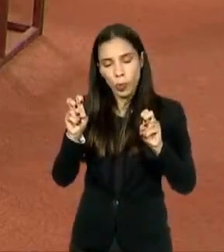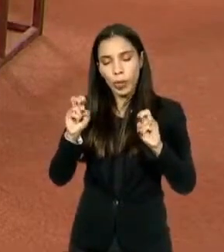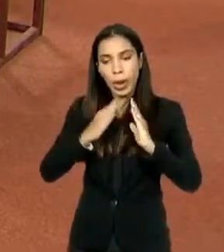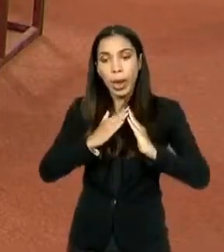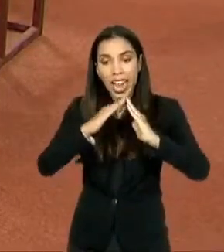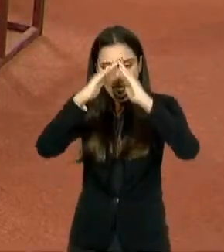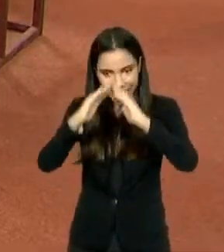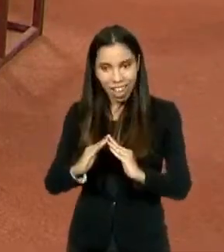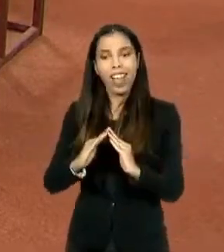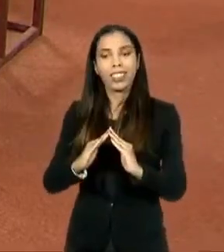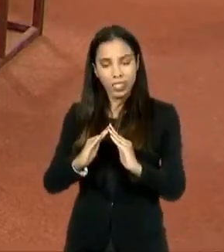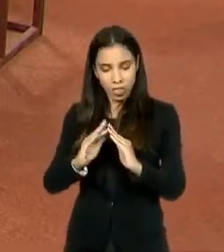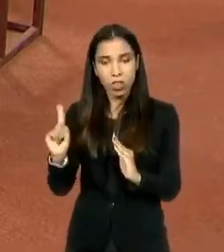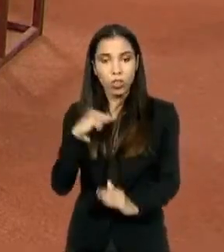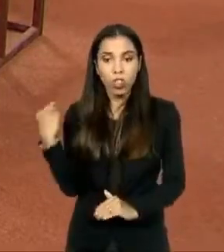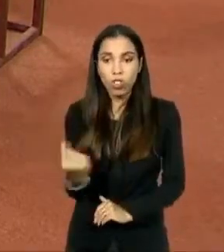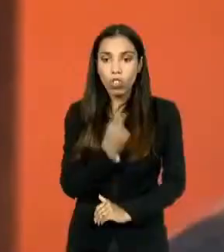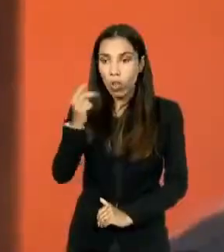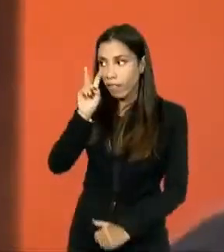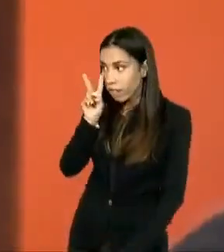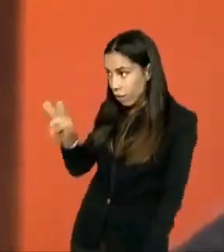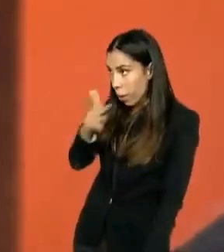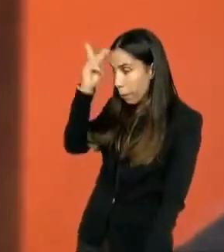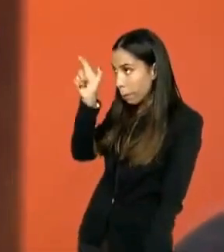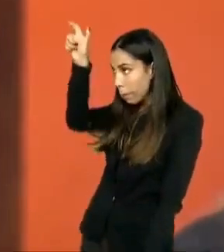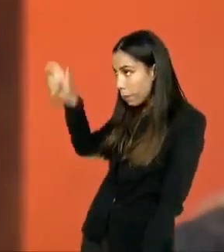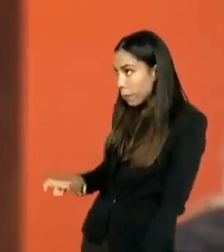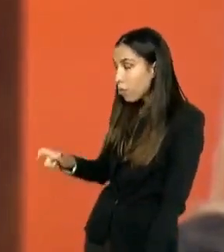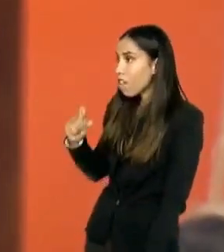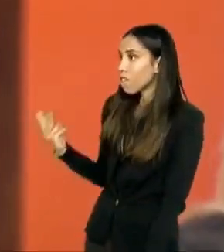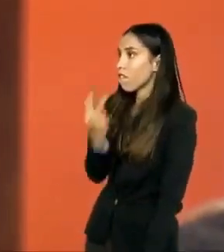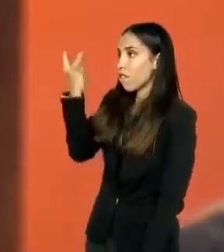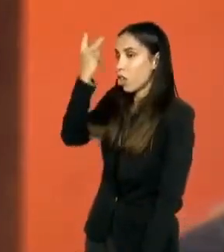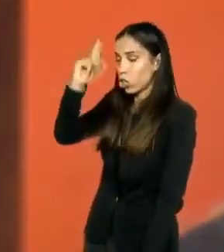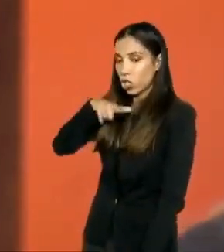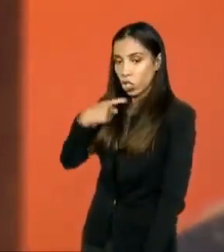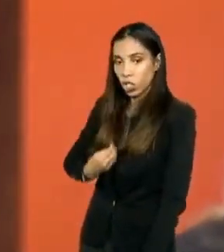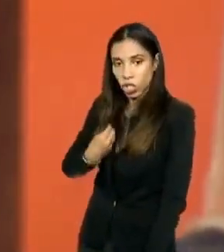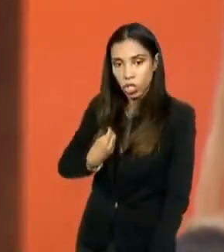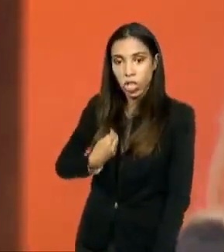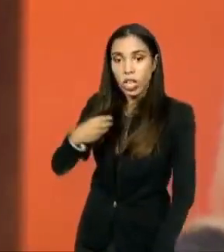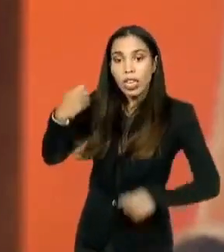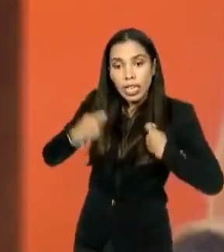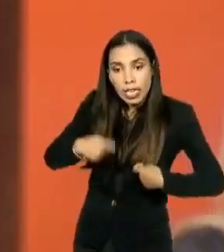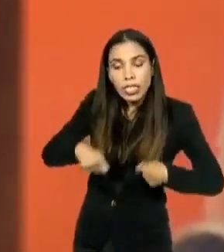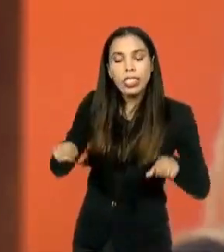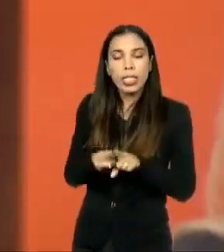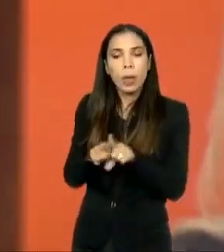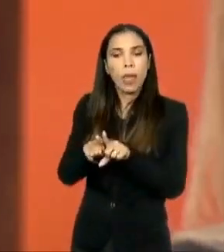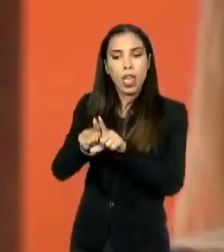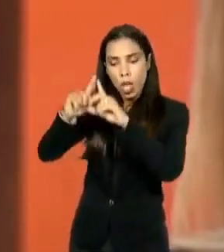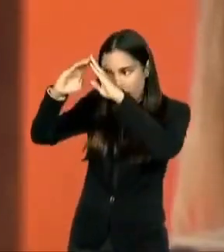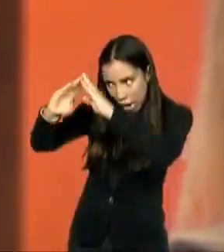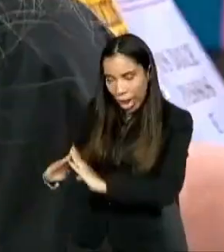a gente falar sobre a gente olhar para o outro e dar o devido valor à necessidade dele ter também um lugar